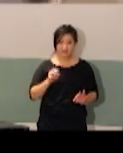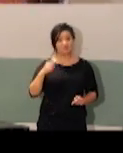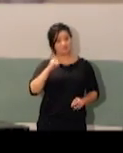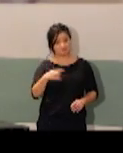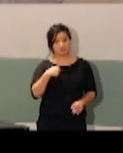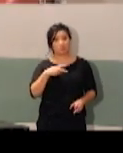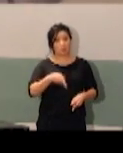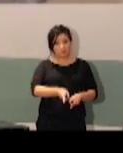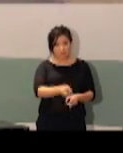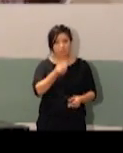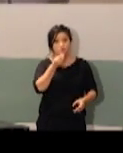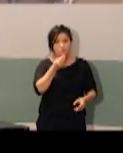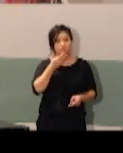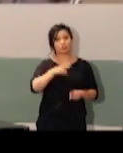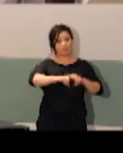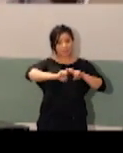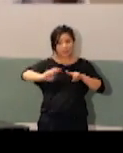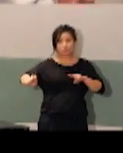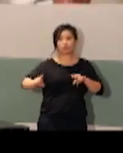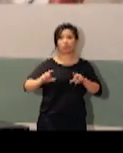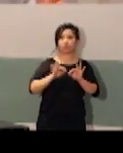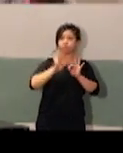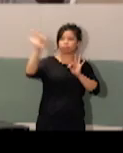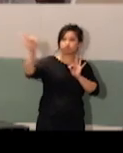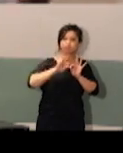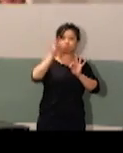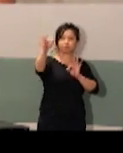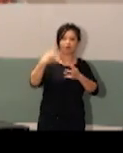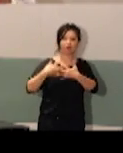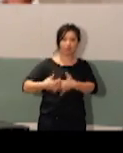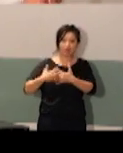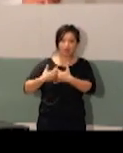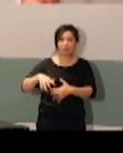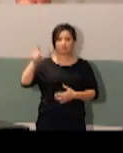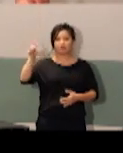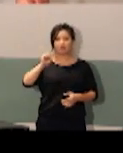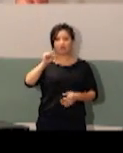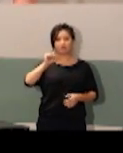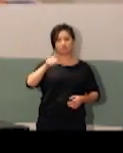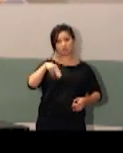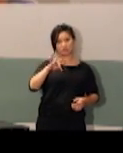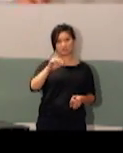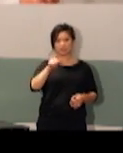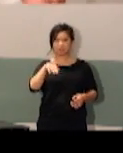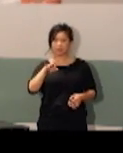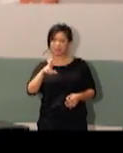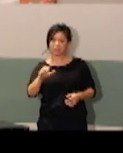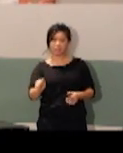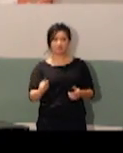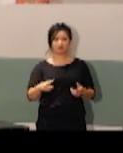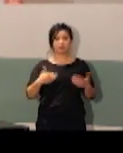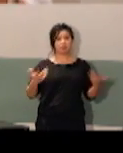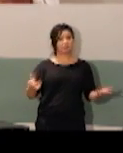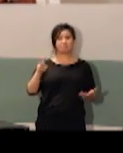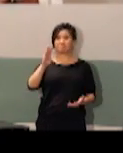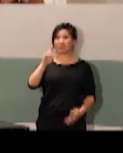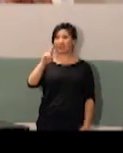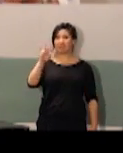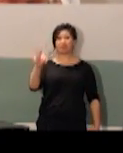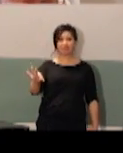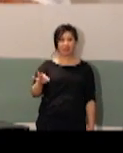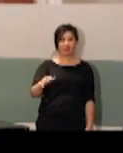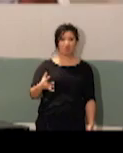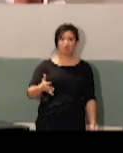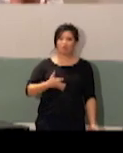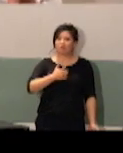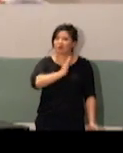nós estaríamos com o metrô funcionando em Gama e Santa Maria, e não esse transporte, o BRT, que infelizmente foi mal construído. Quem vai na